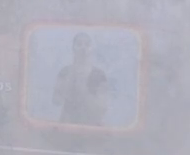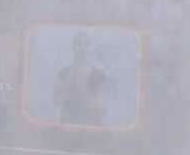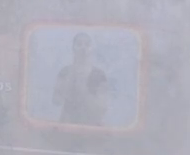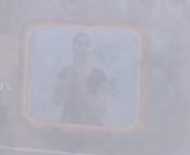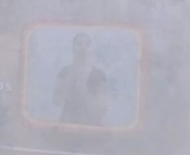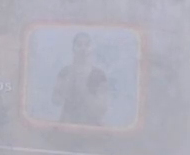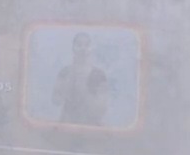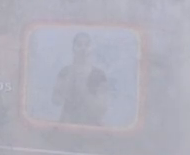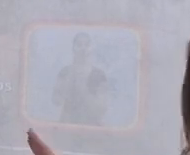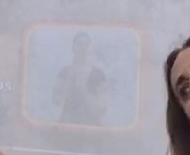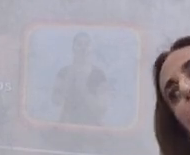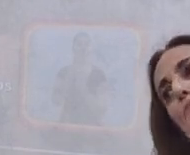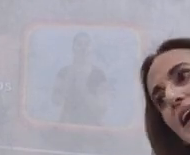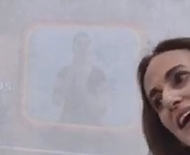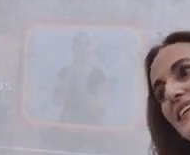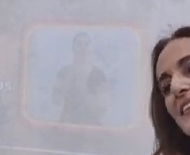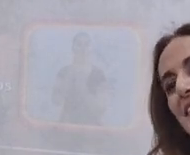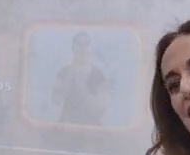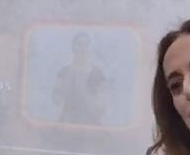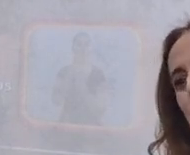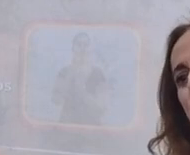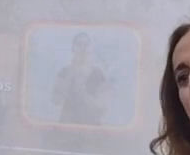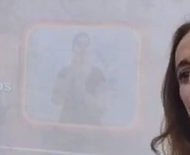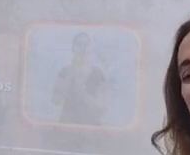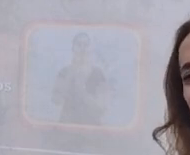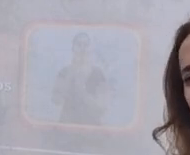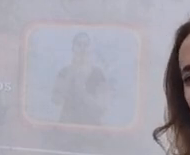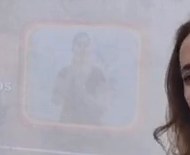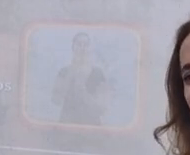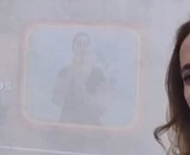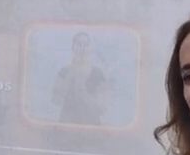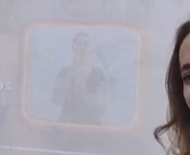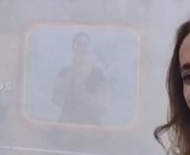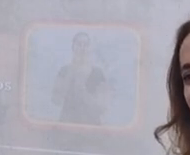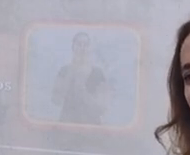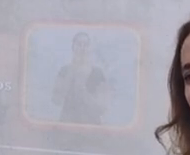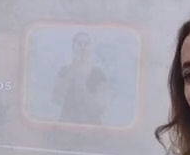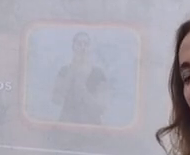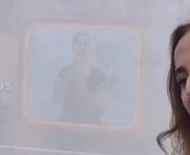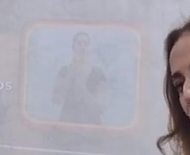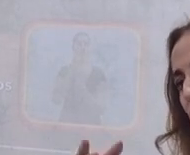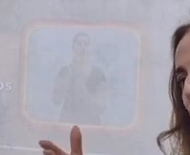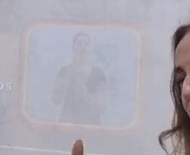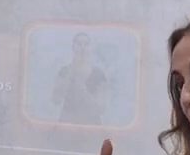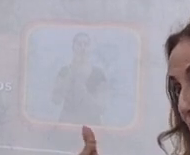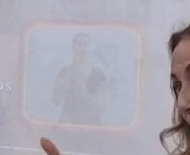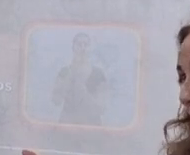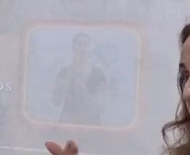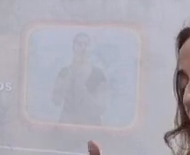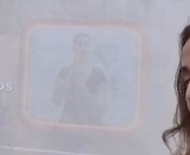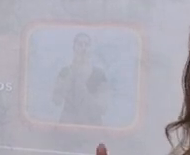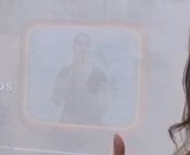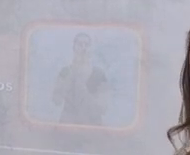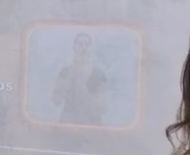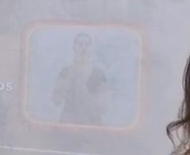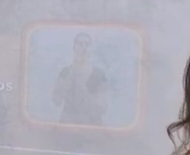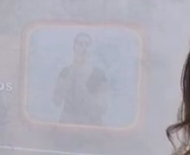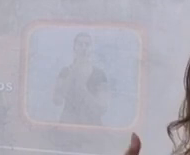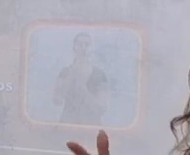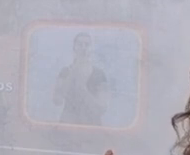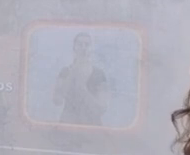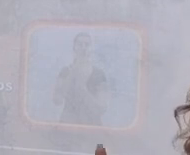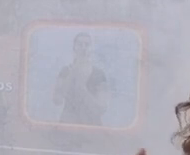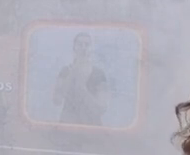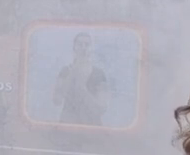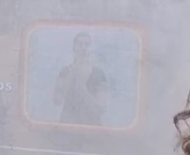todo mundo. Ela não fazia uma turma para a pessoa com deficiência. E essa pessoa ia aprendendo, né? Uma das